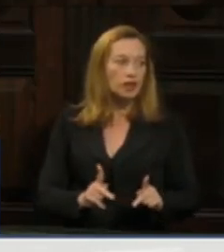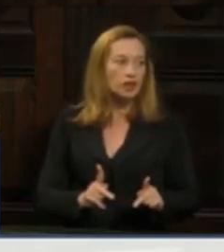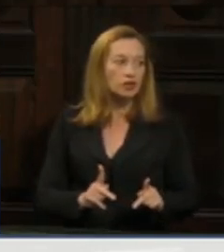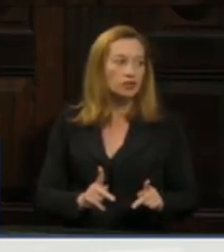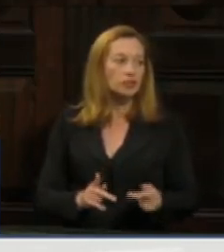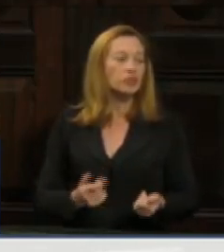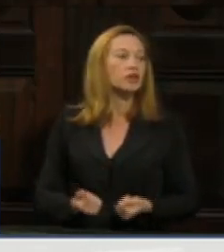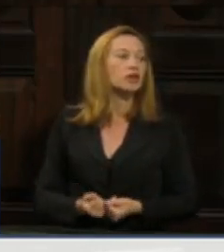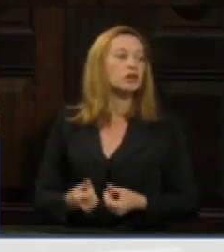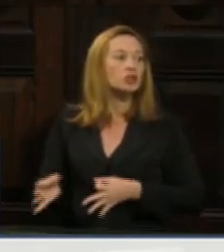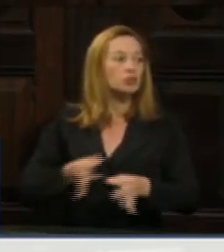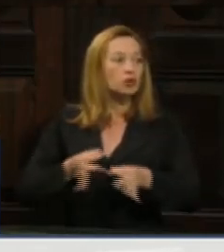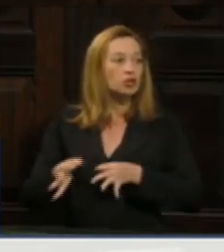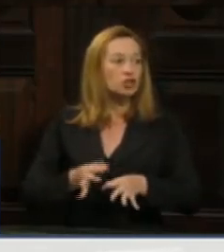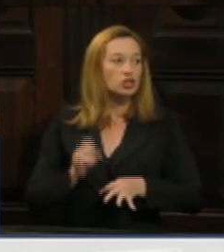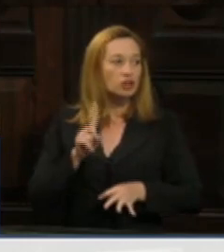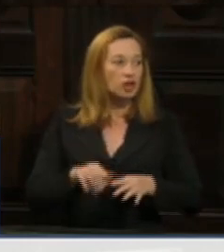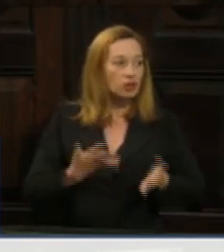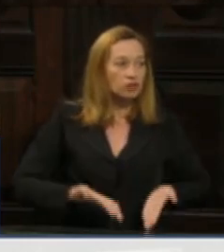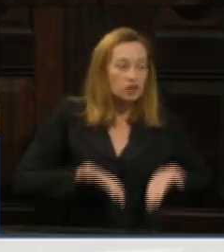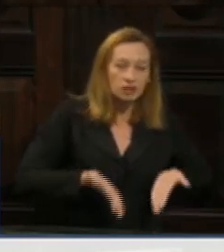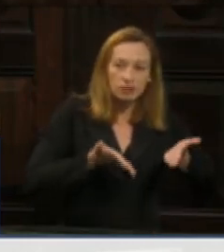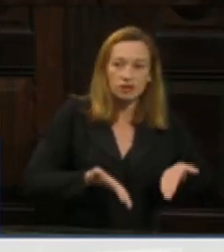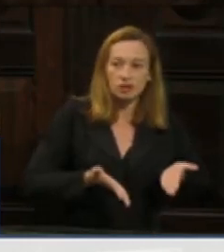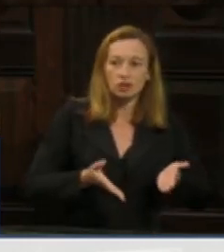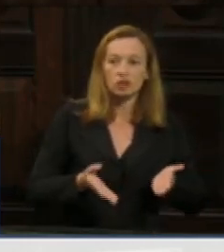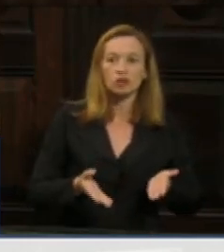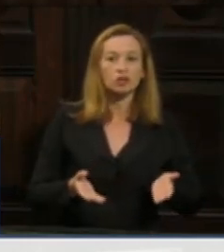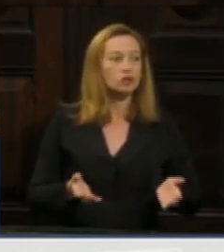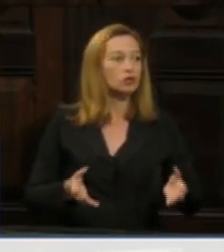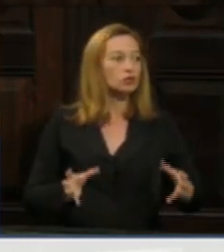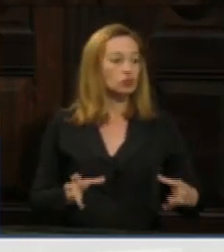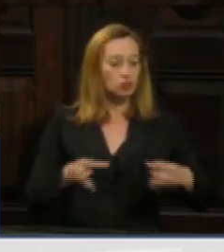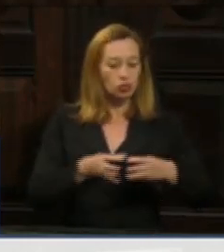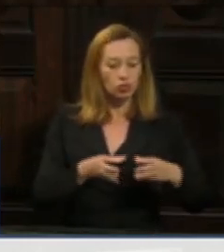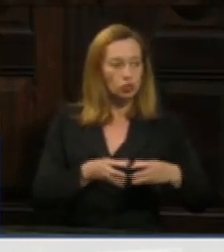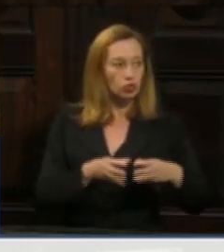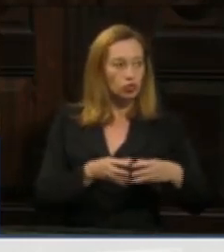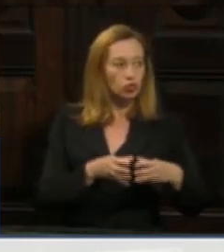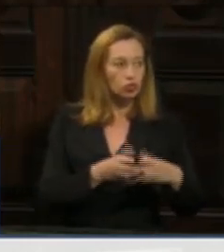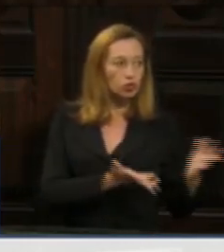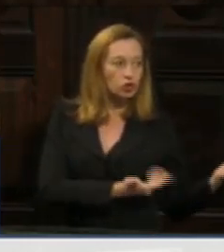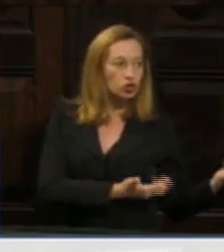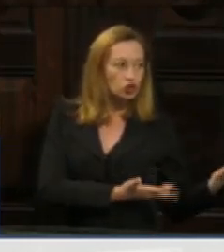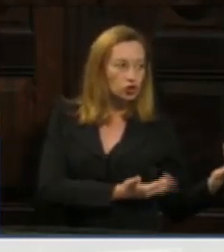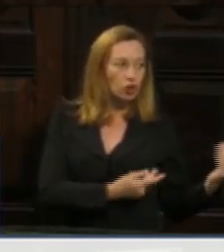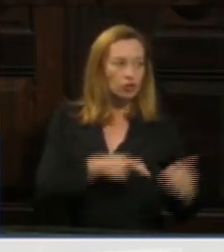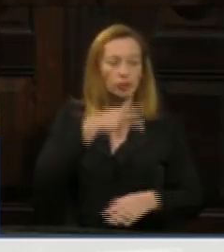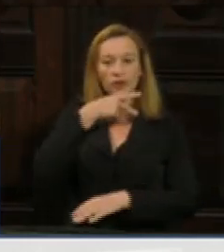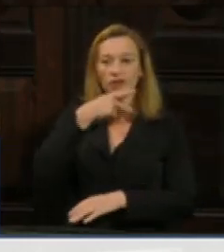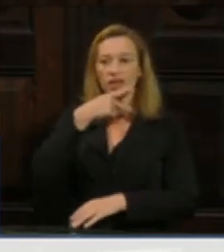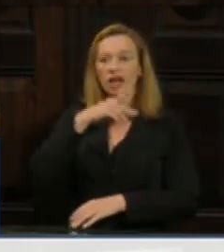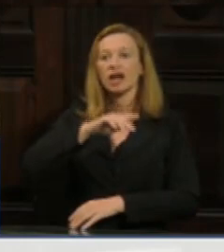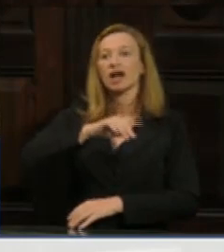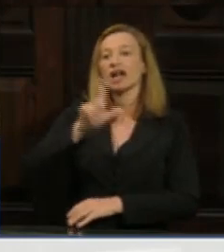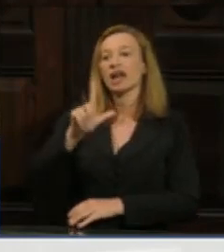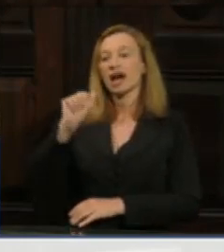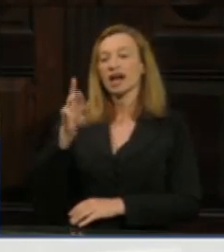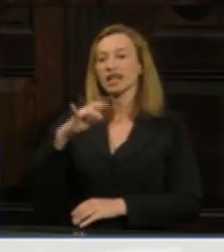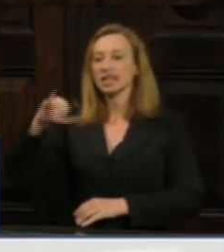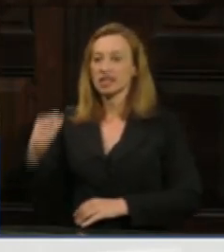itinerante, e desse projeto de lei que estou sendo coautor com o presidente da Casa, deputado André Siciliano, que cria o